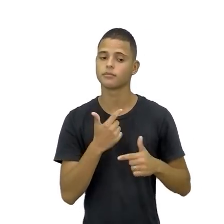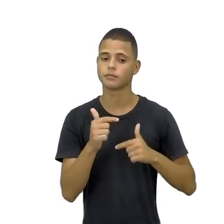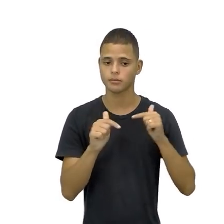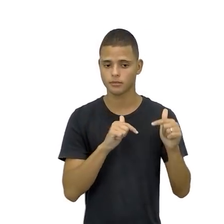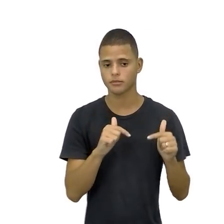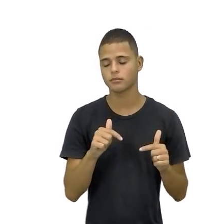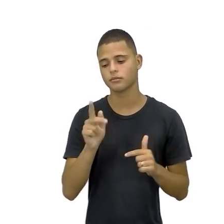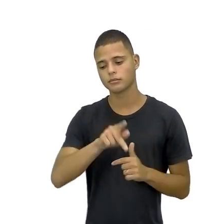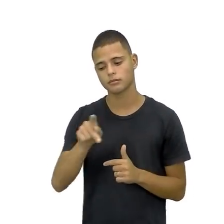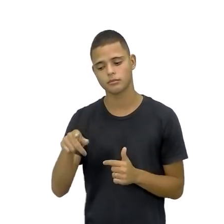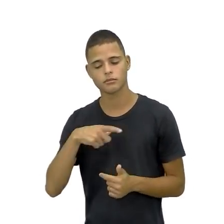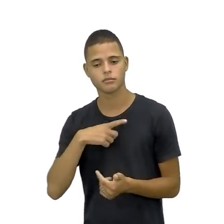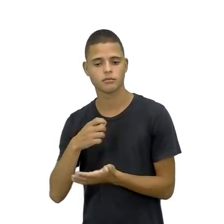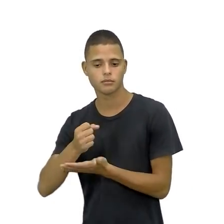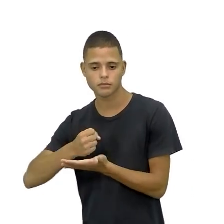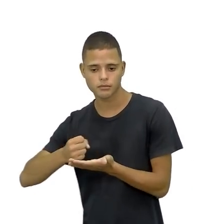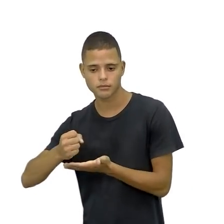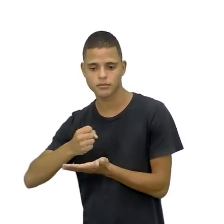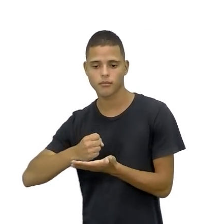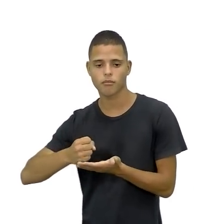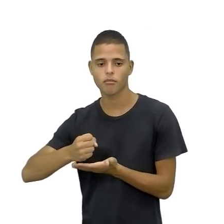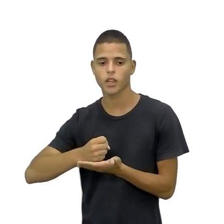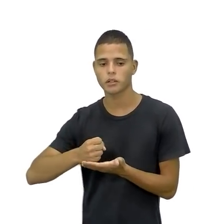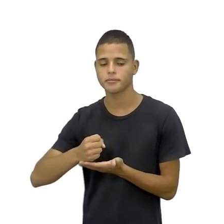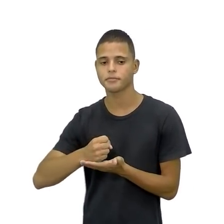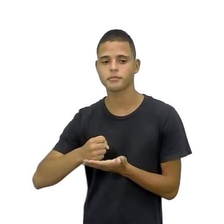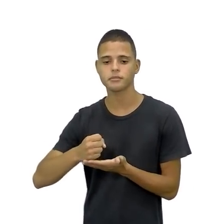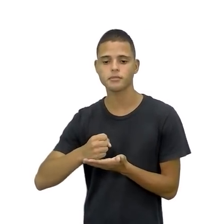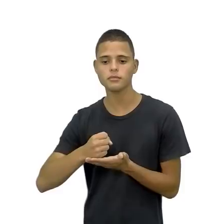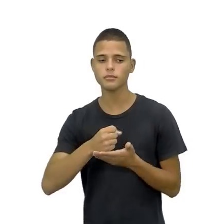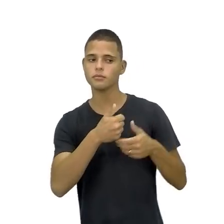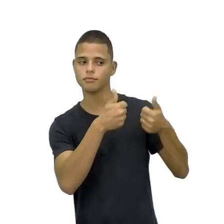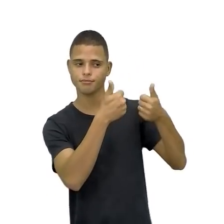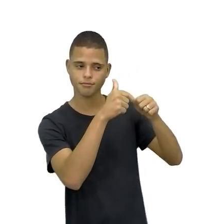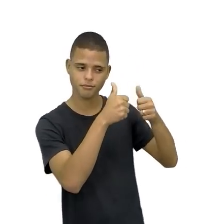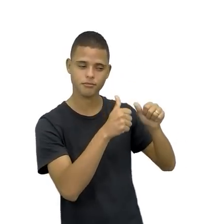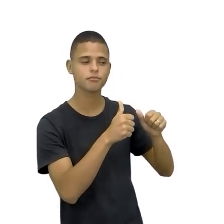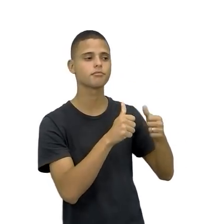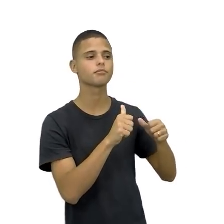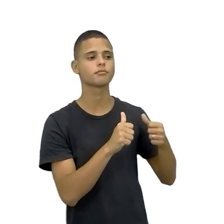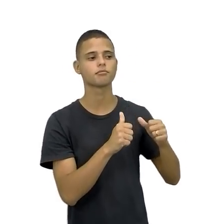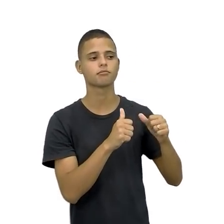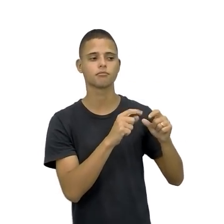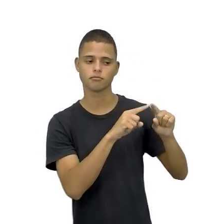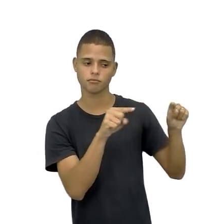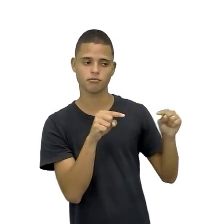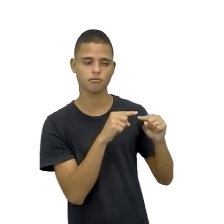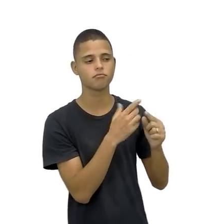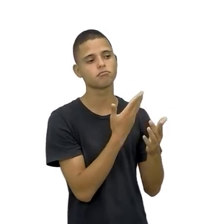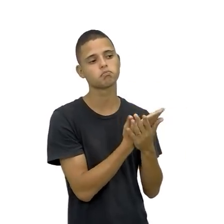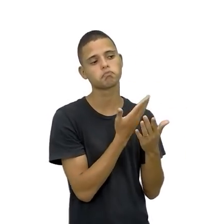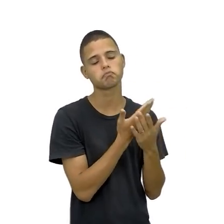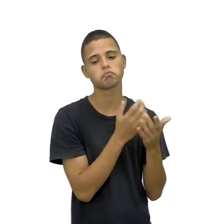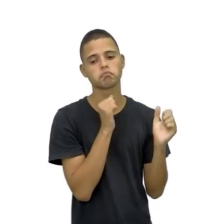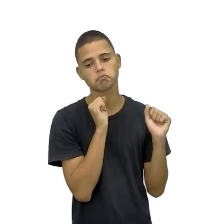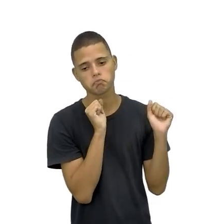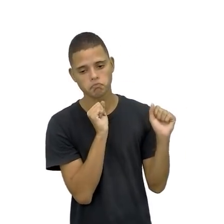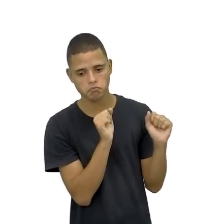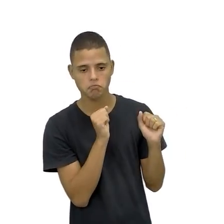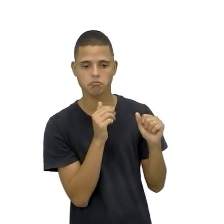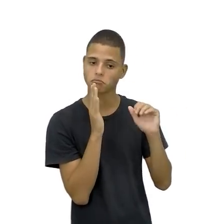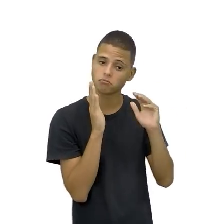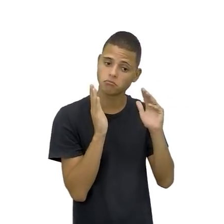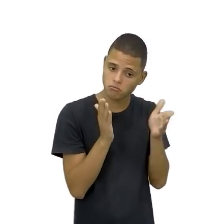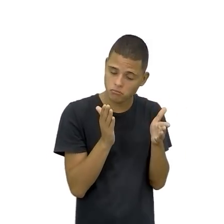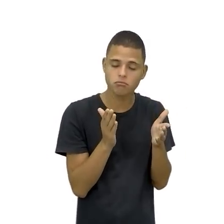base as questões internas, as avaliações internas e externas, né? Eles podem, de certa maneira, já ter